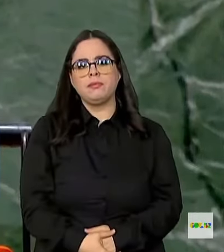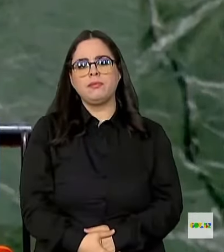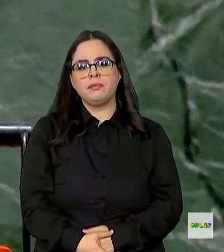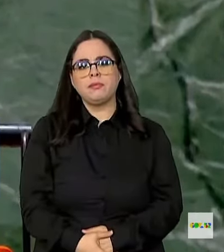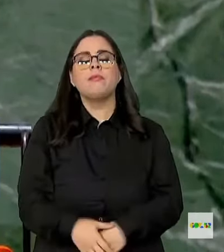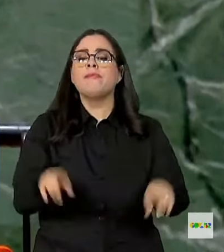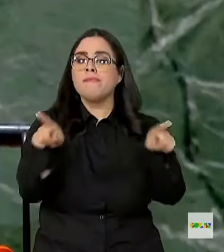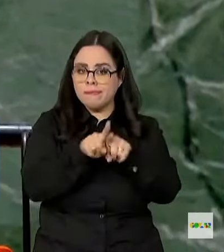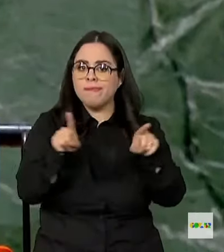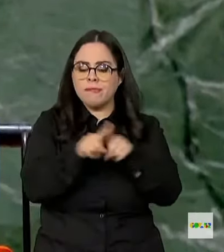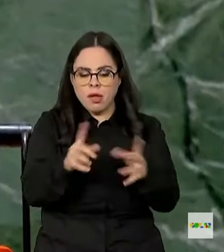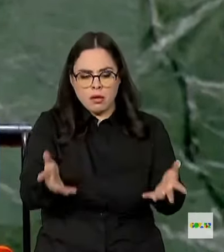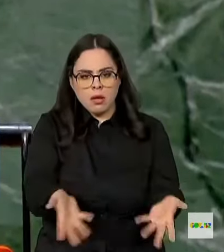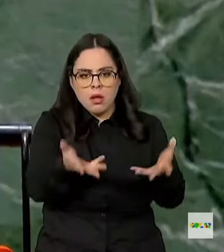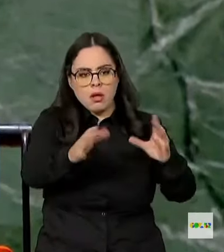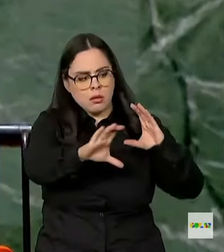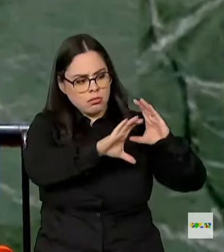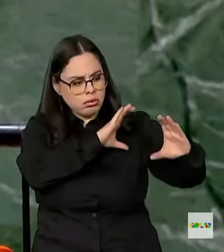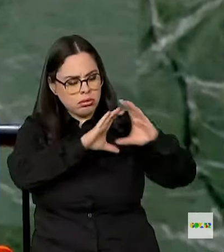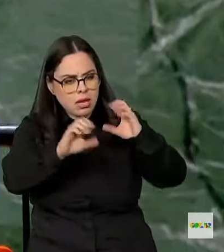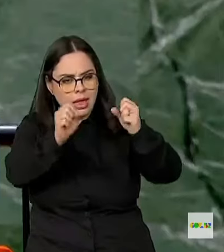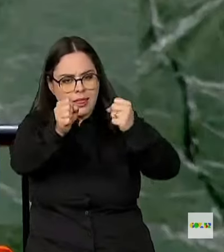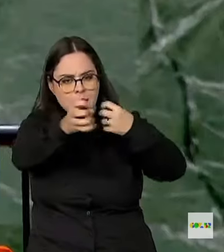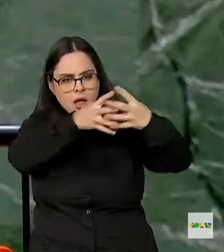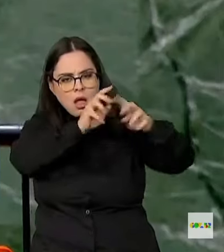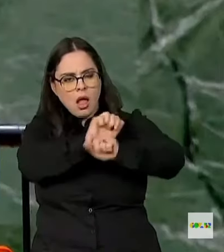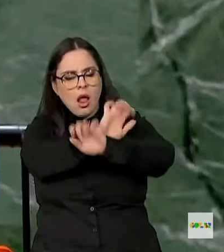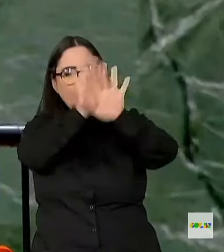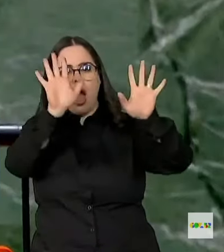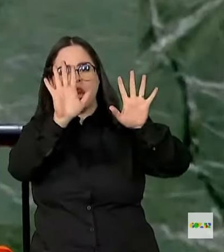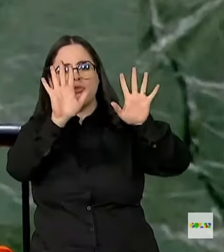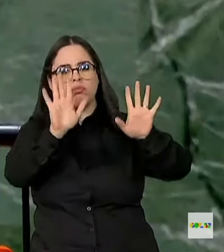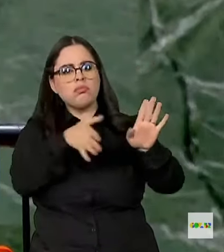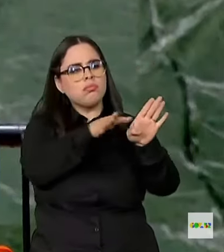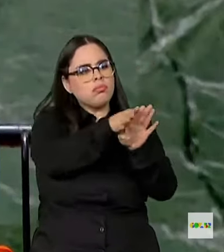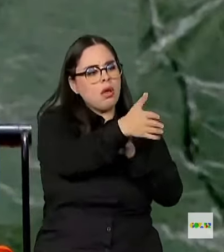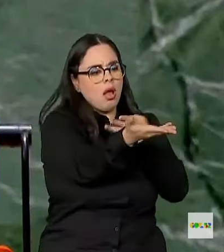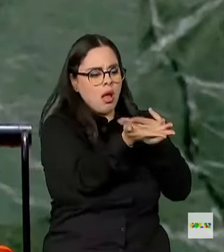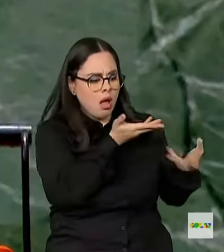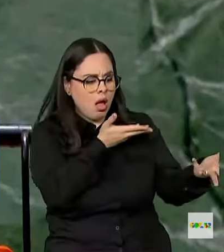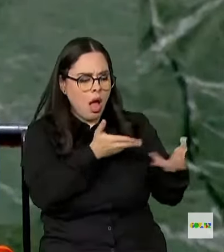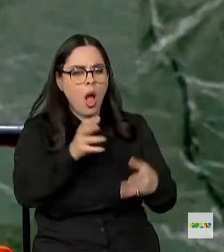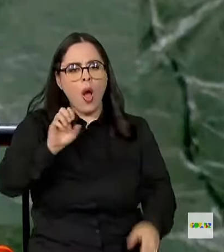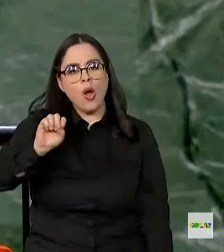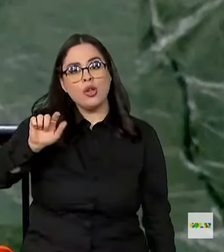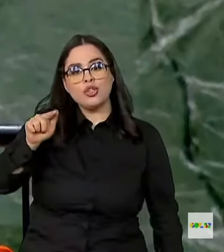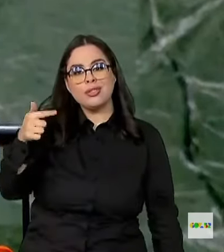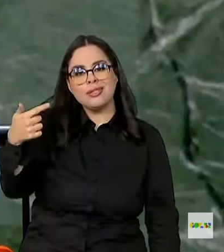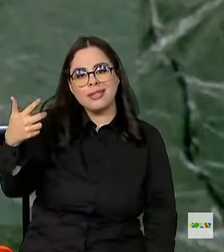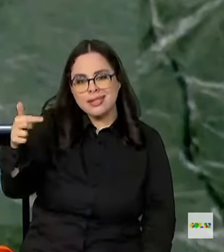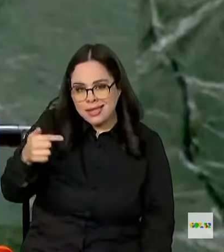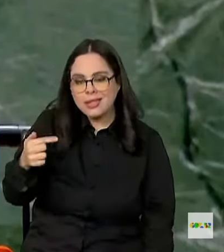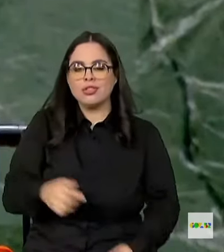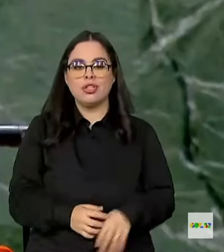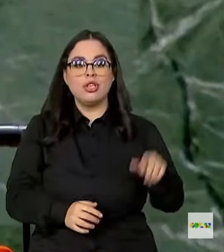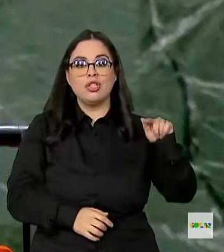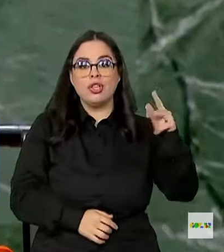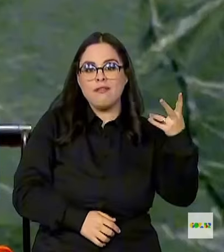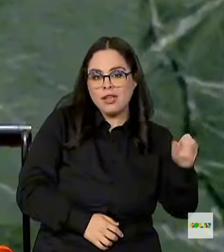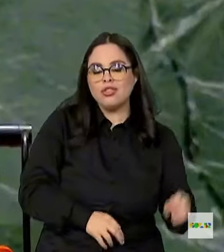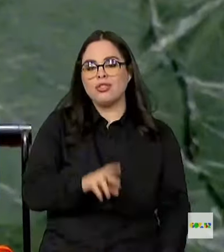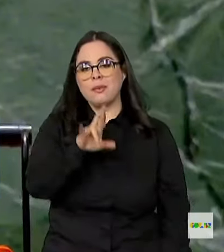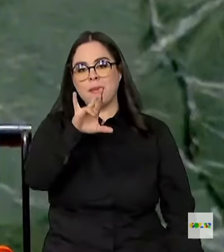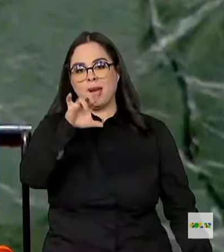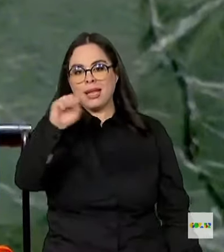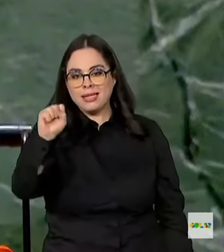Vamos promover essa discussão de forma transparente, em consulta no G77, no G20, nos BRICS,